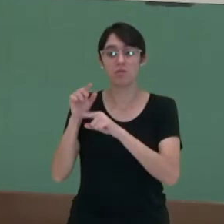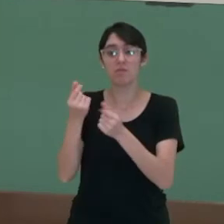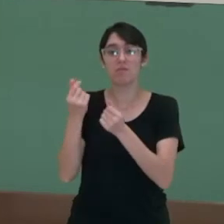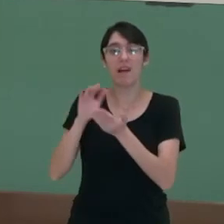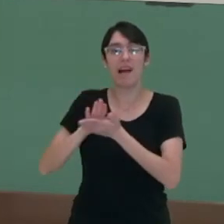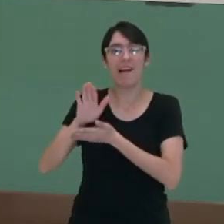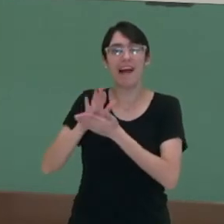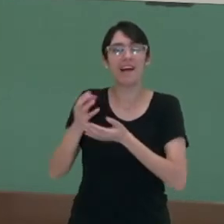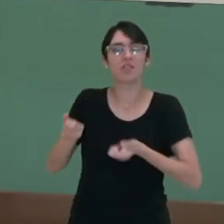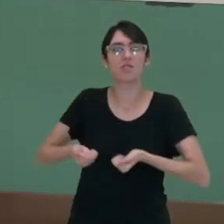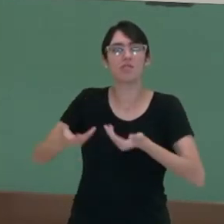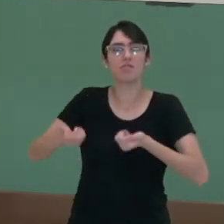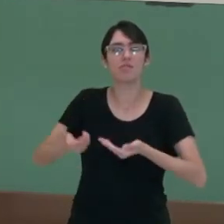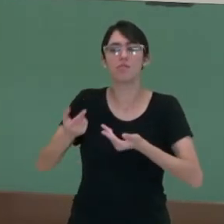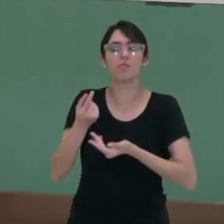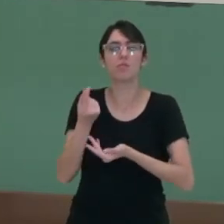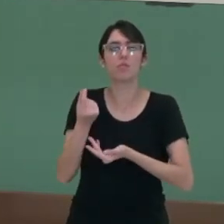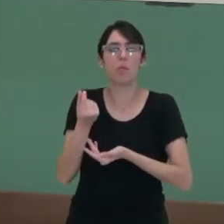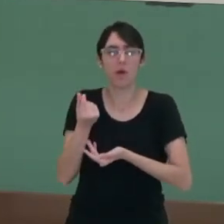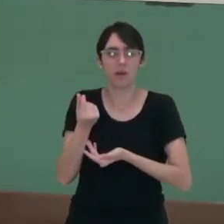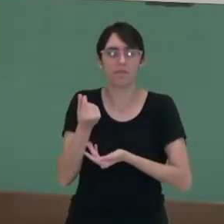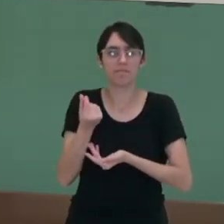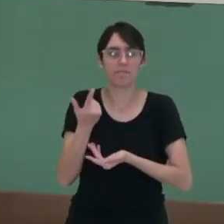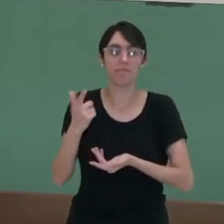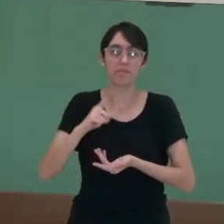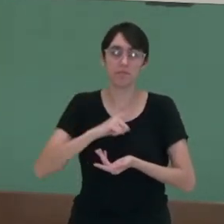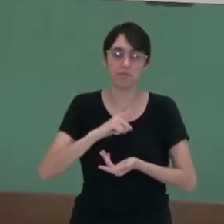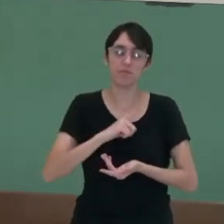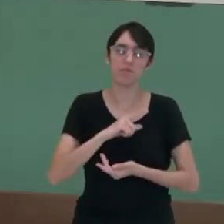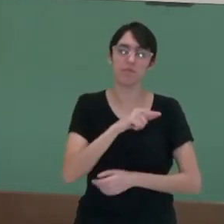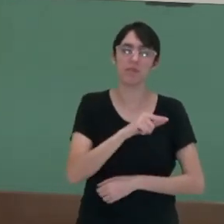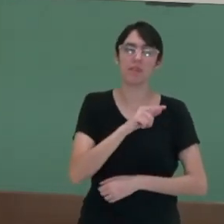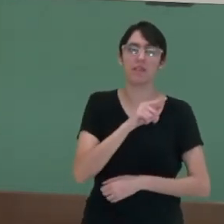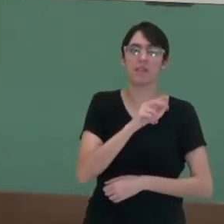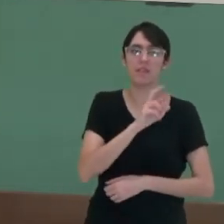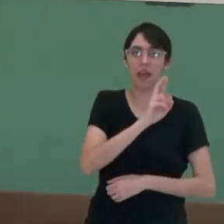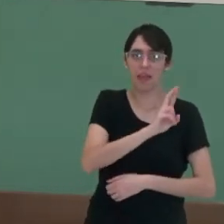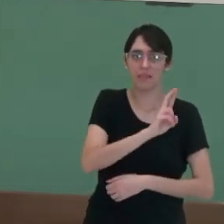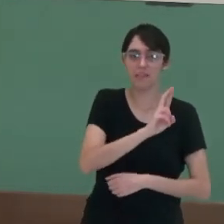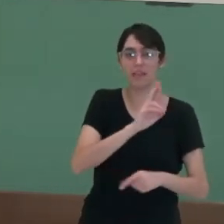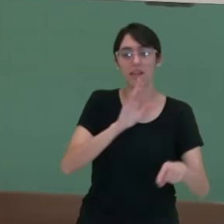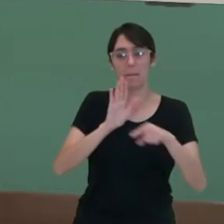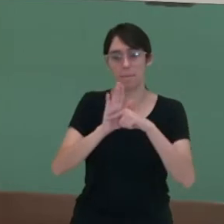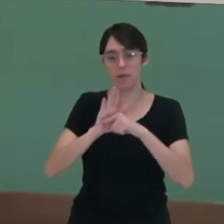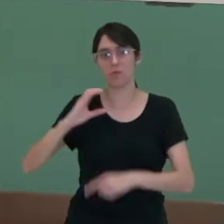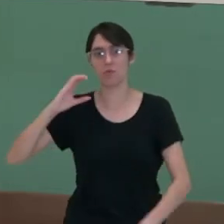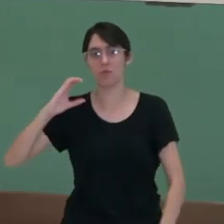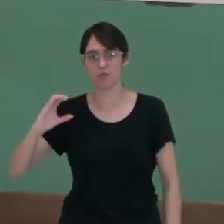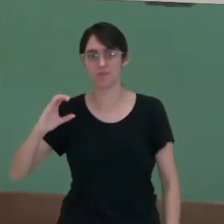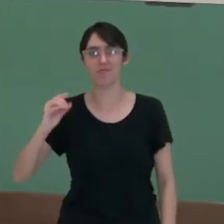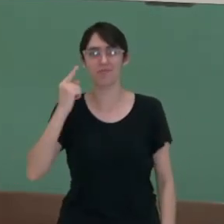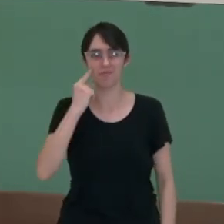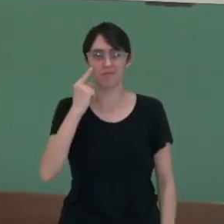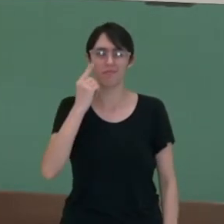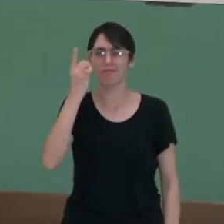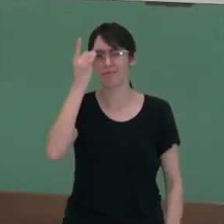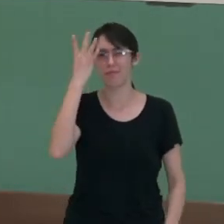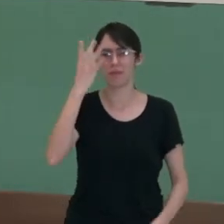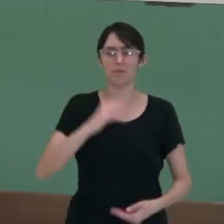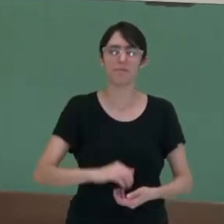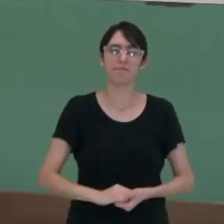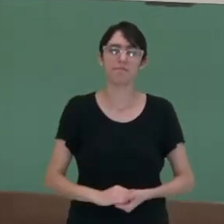fabricar aqueles produtos. Então vai ser receita menos o custo, vai ser o lucro da empresa. Tranquilo, gente? Então vamos